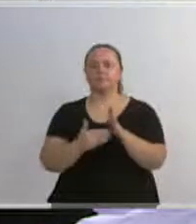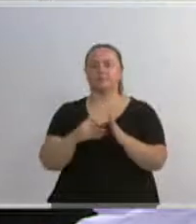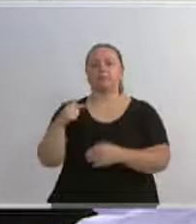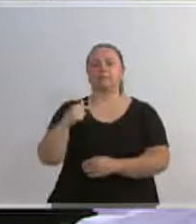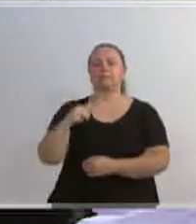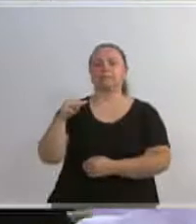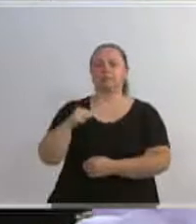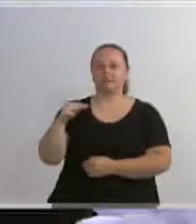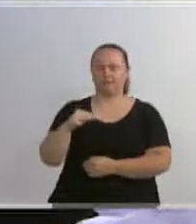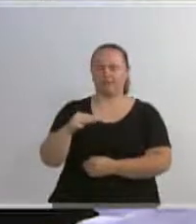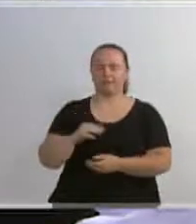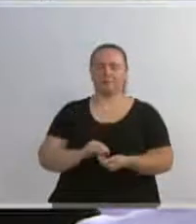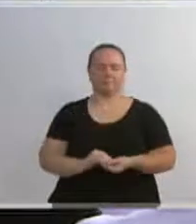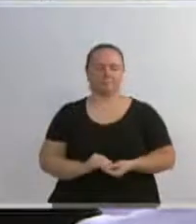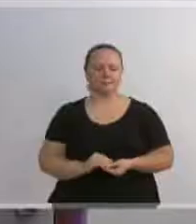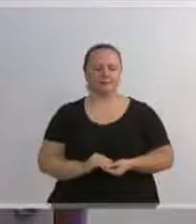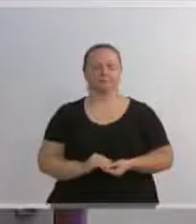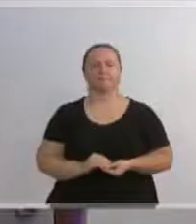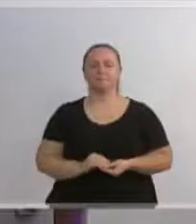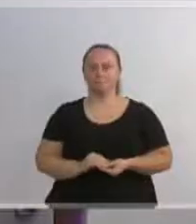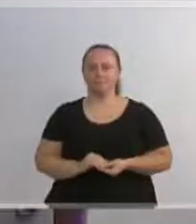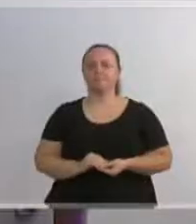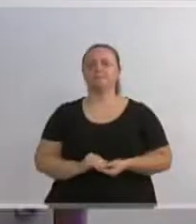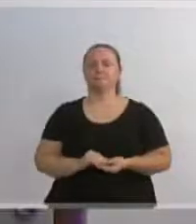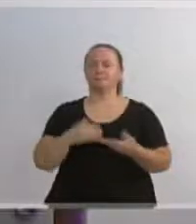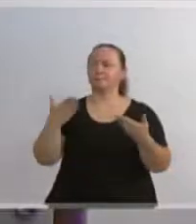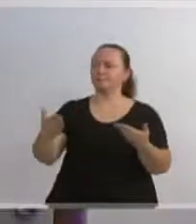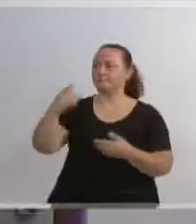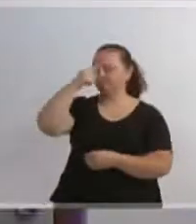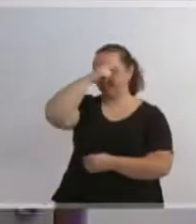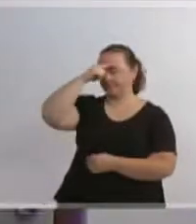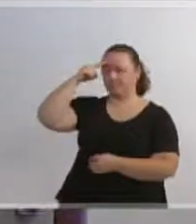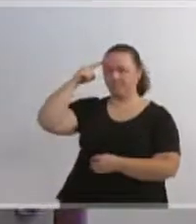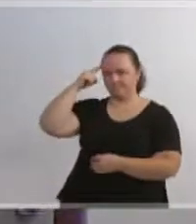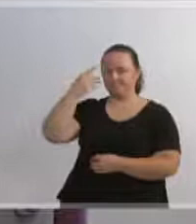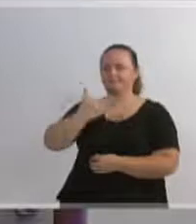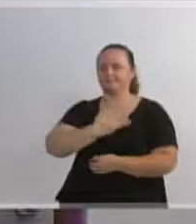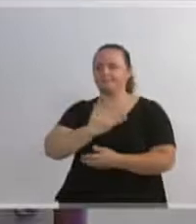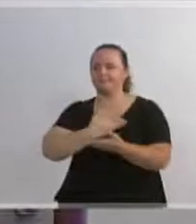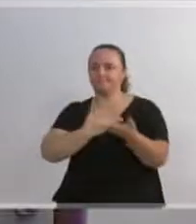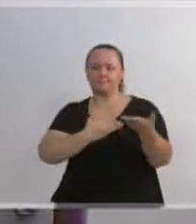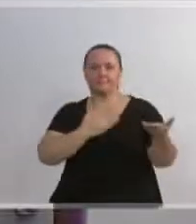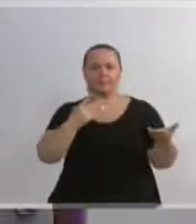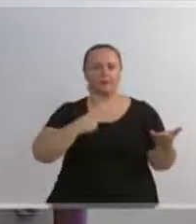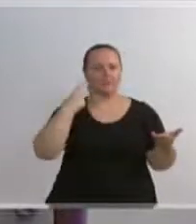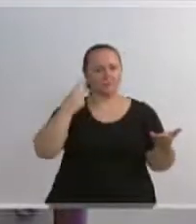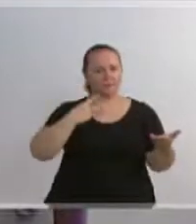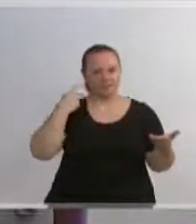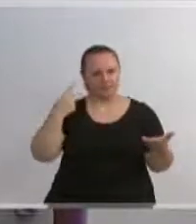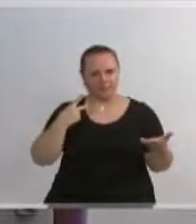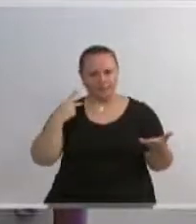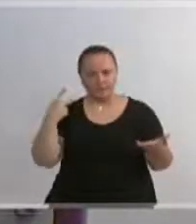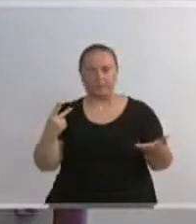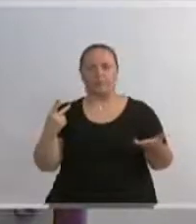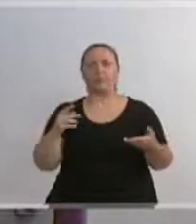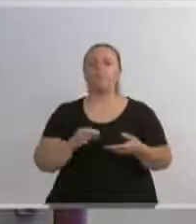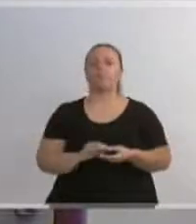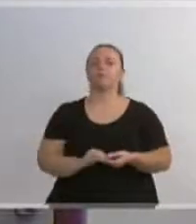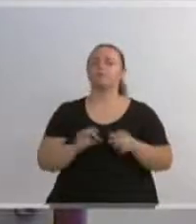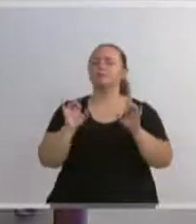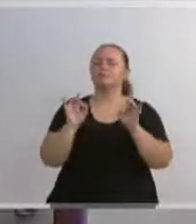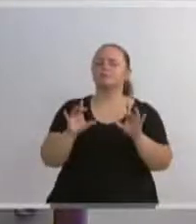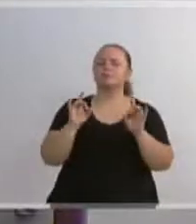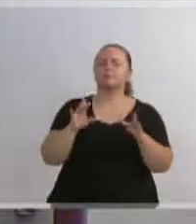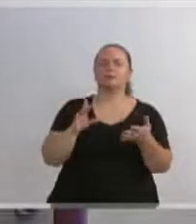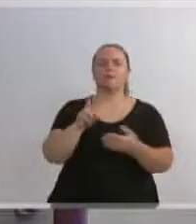Minutos. Presidente dessa casa, vereador Marcos da Rosa, colegas vereadores, distinta plateia que se faz presente aqui, em especial meu amigo